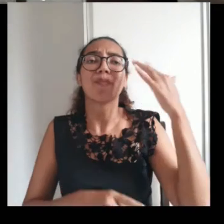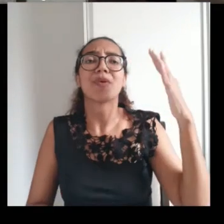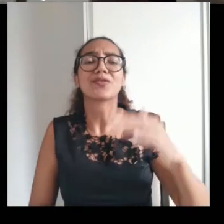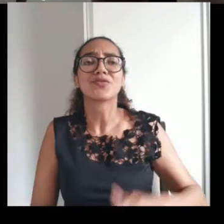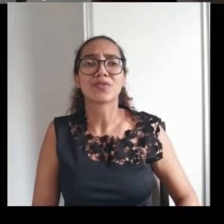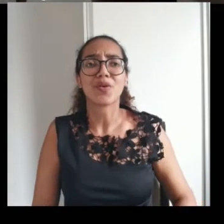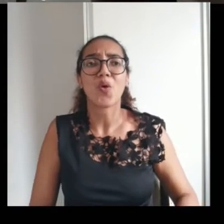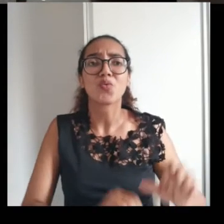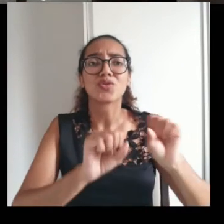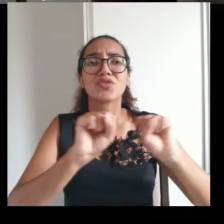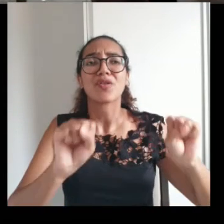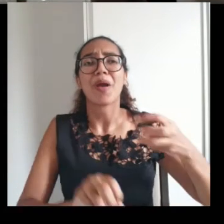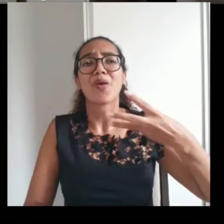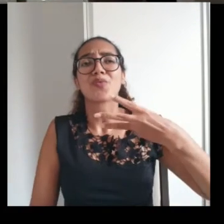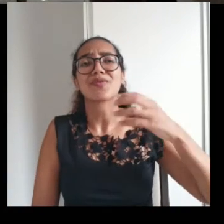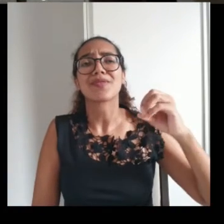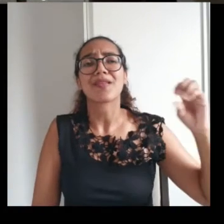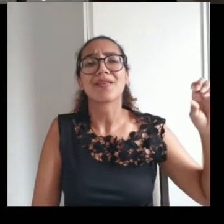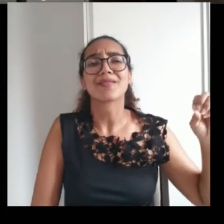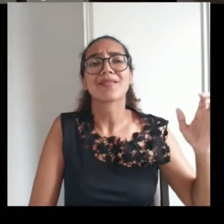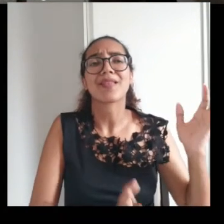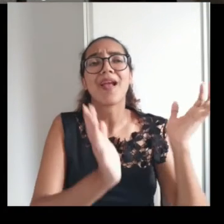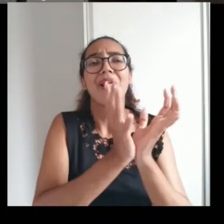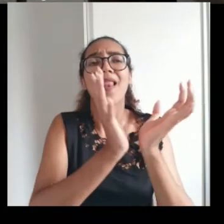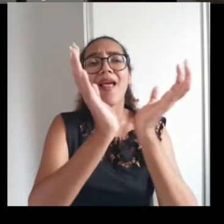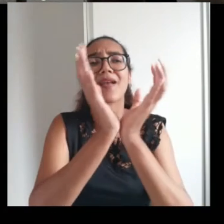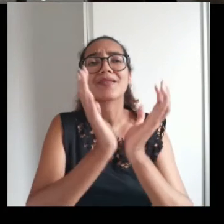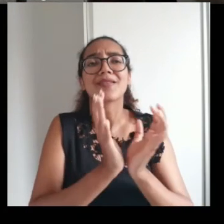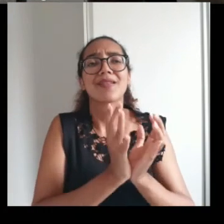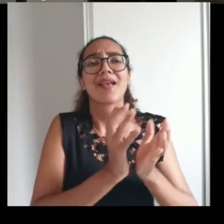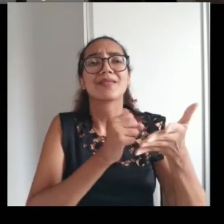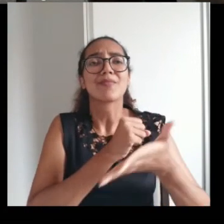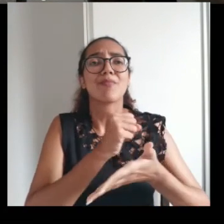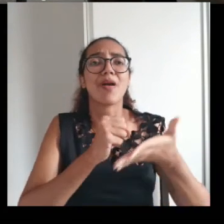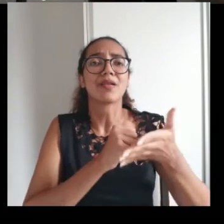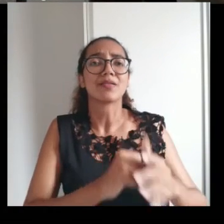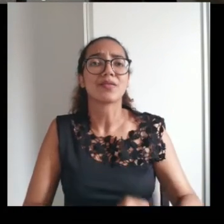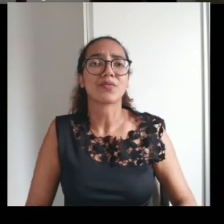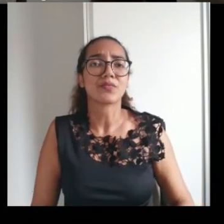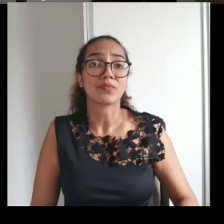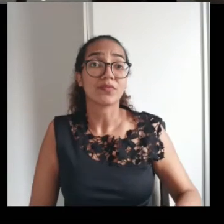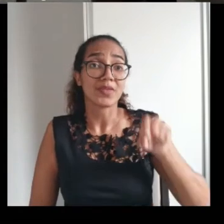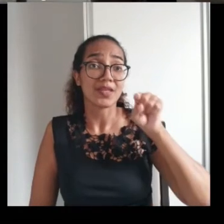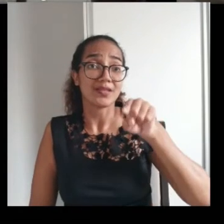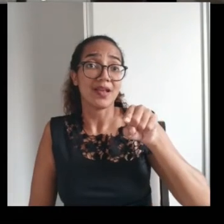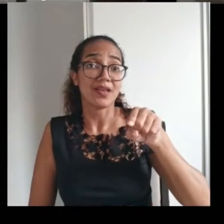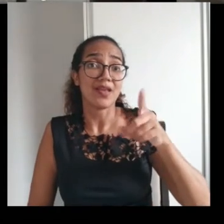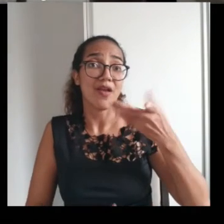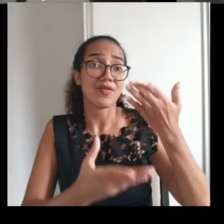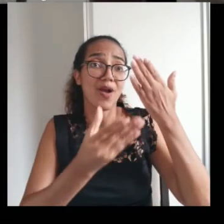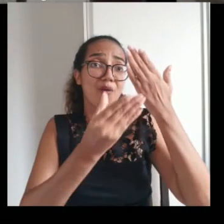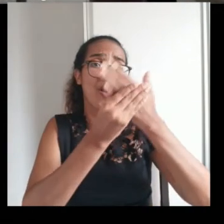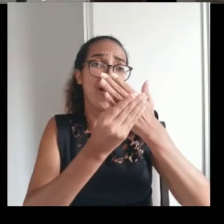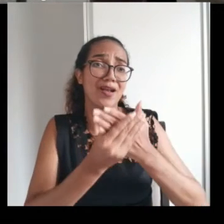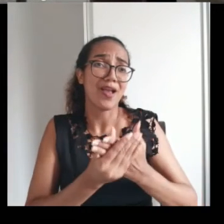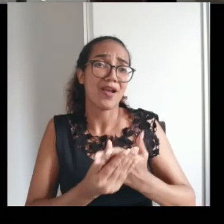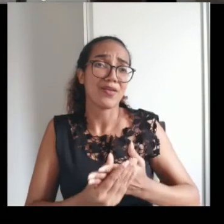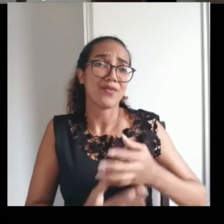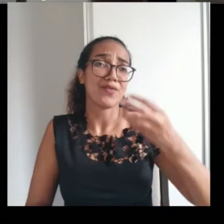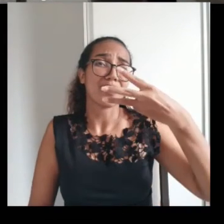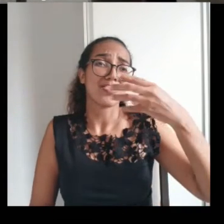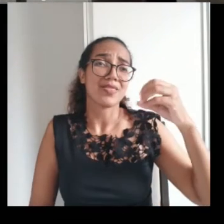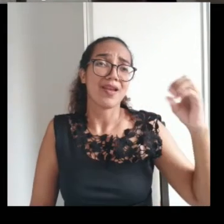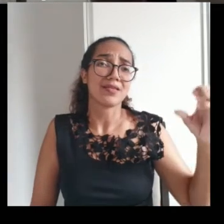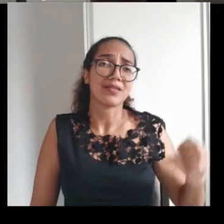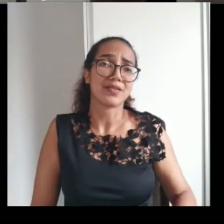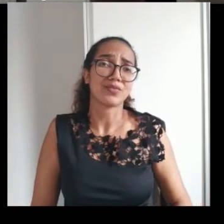classes básicas. Esse pacote aqui, por exemplo, ia ficar com 300 arquivos, tá certo? Esse daqui ia ficar com 300 repositórios. Aí ia começar a